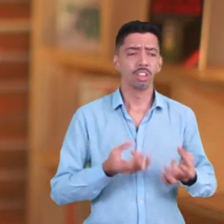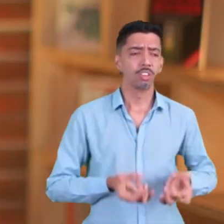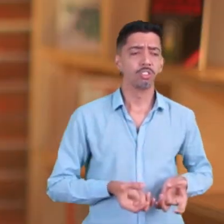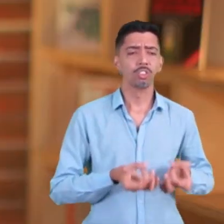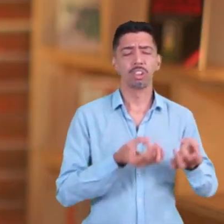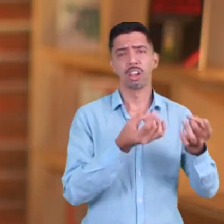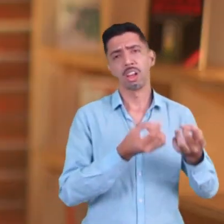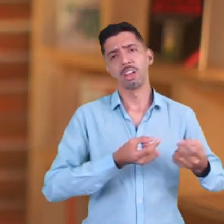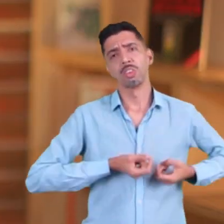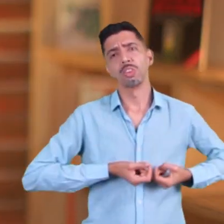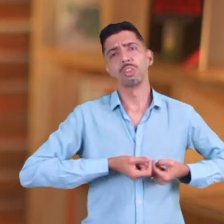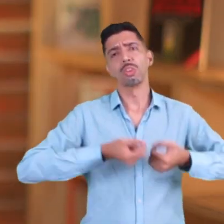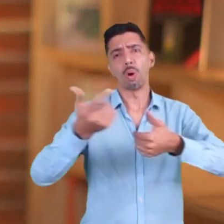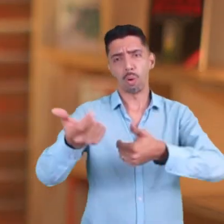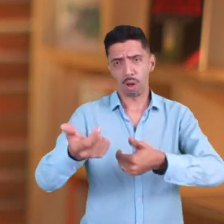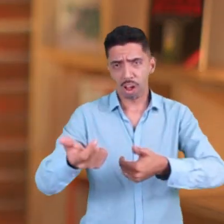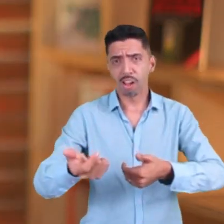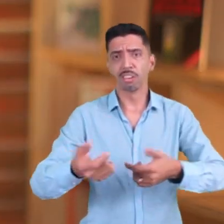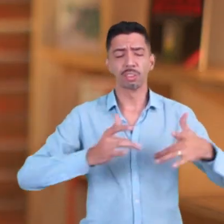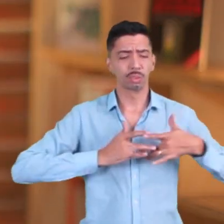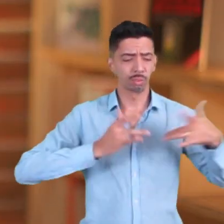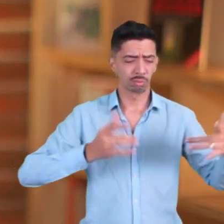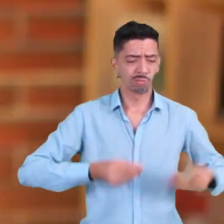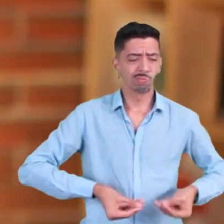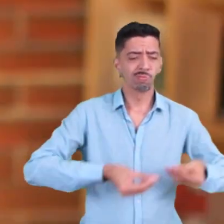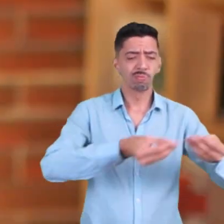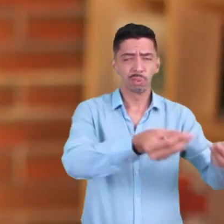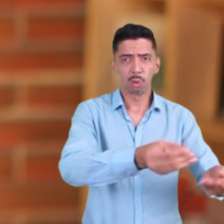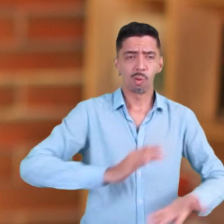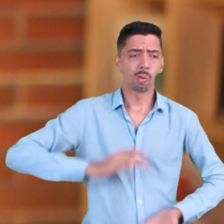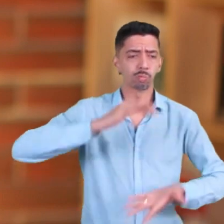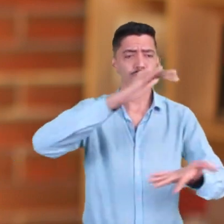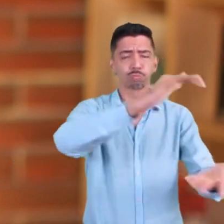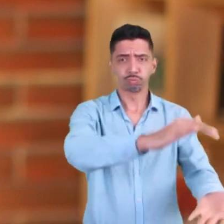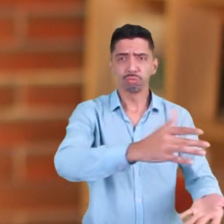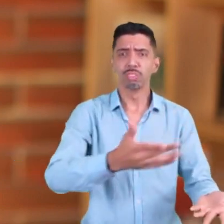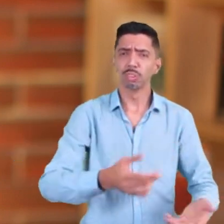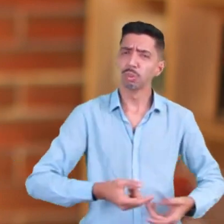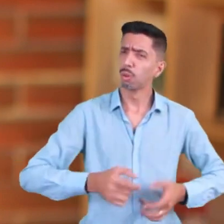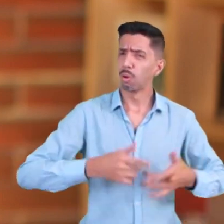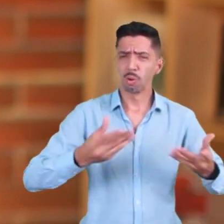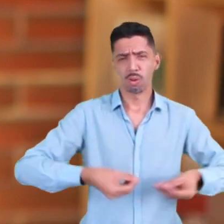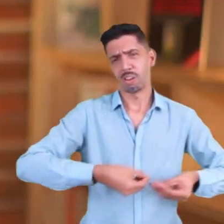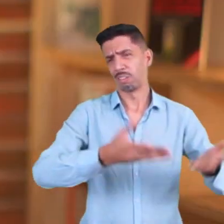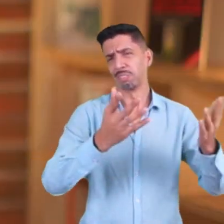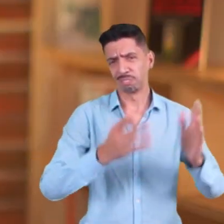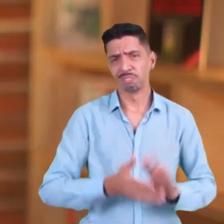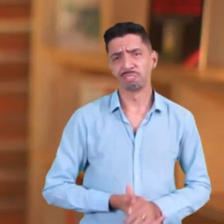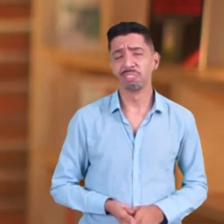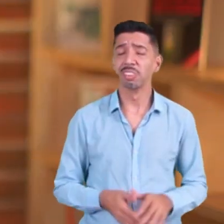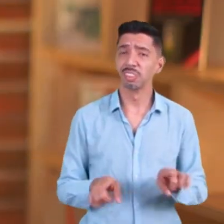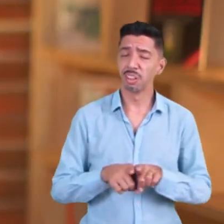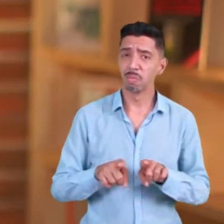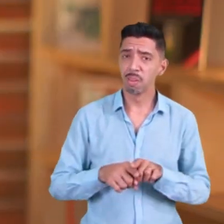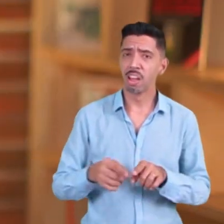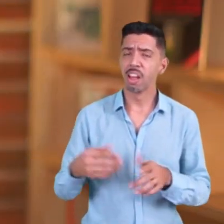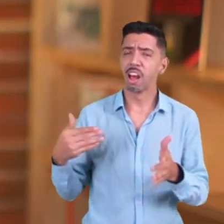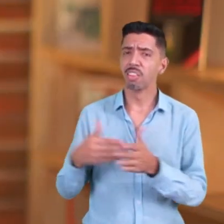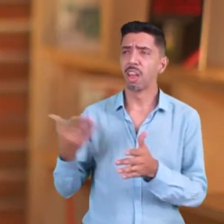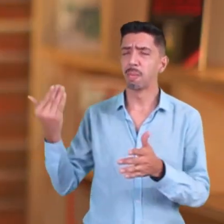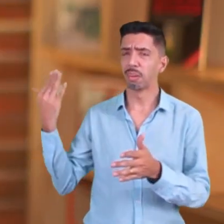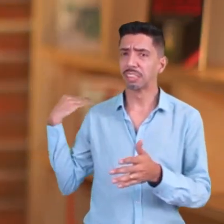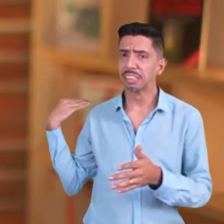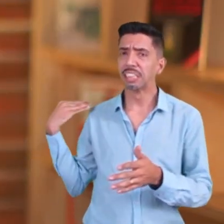doamos. E para fechar essa minha economia em casa, nós tínhamos até um tempo atrás um gasto de